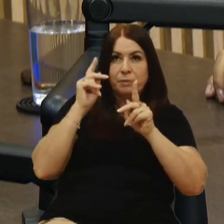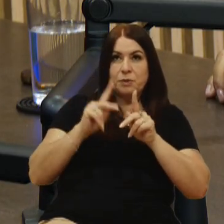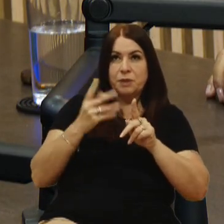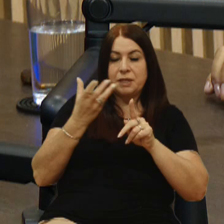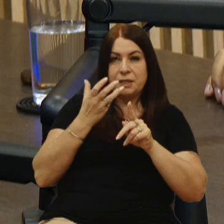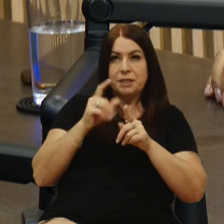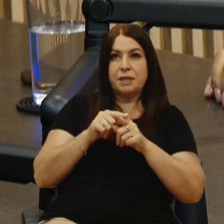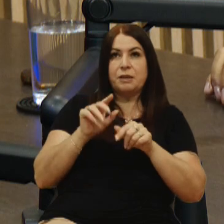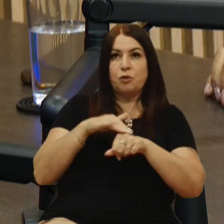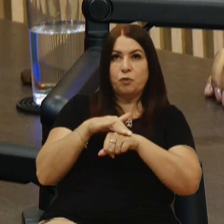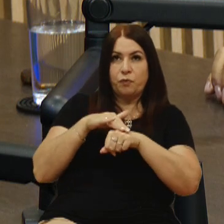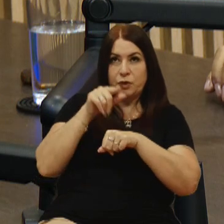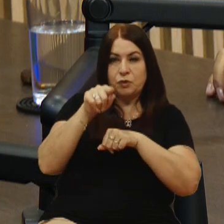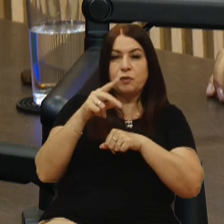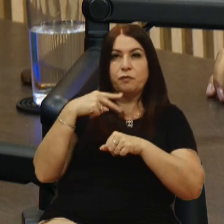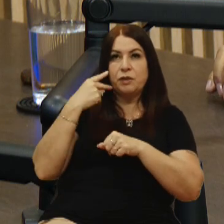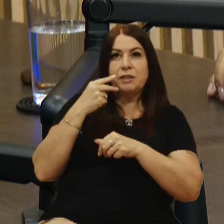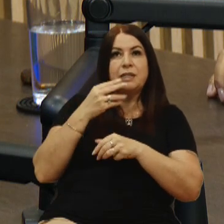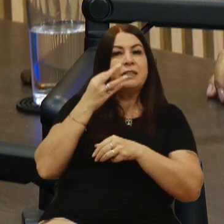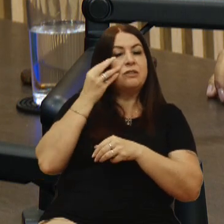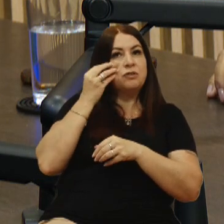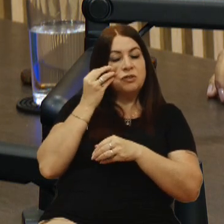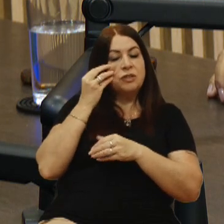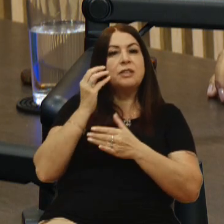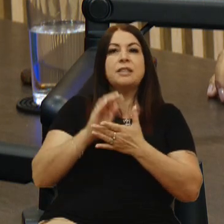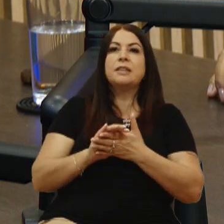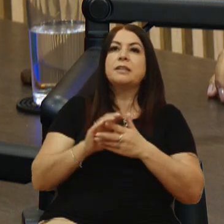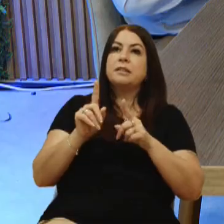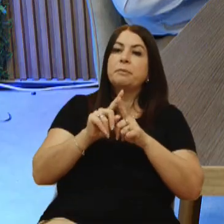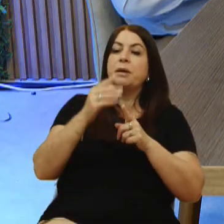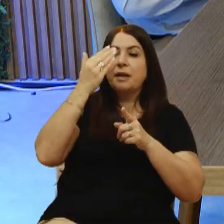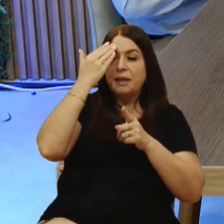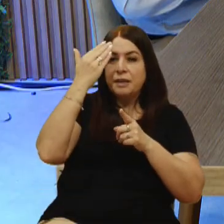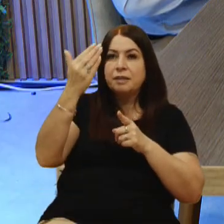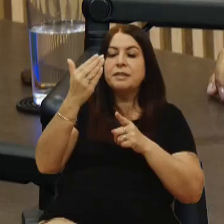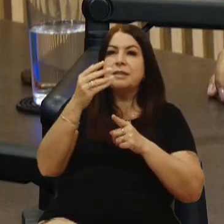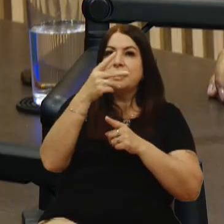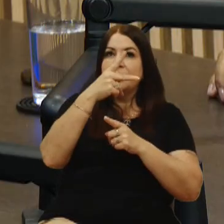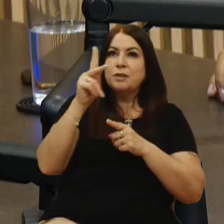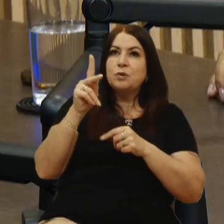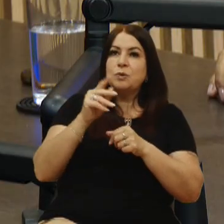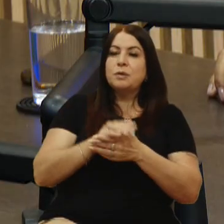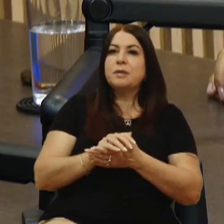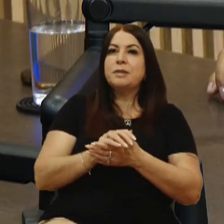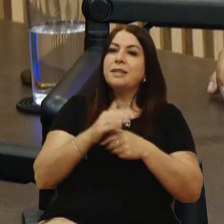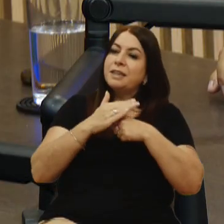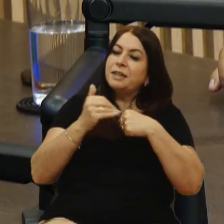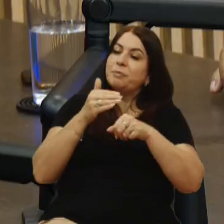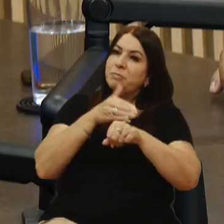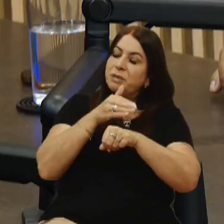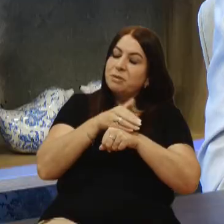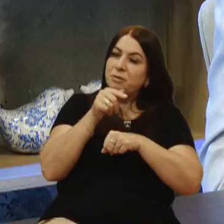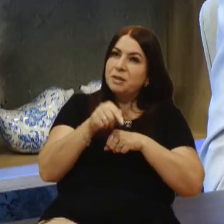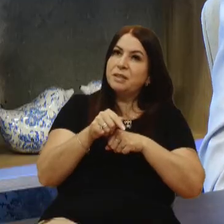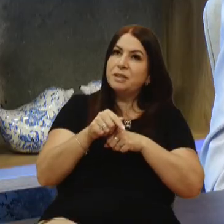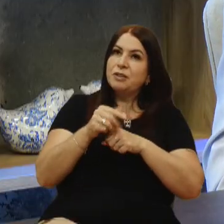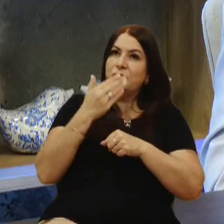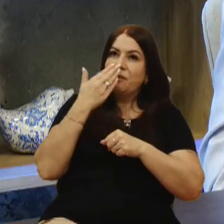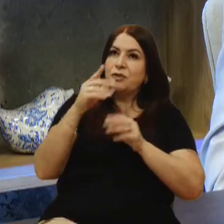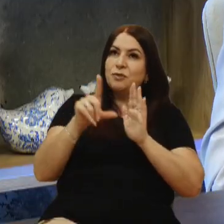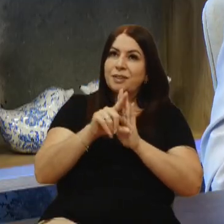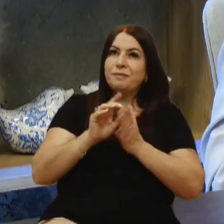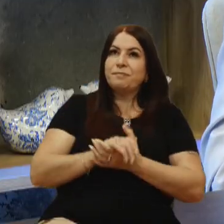quiser falar com o vereador José de Abreu, o Jack, e já agradeço a sua querida participação aqui no nosso De Frente com a